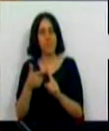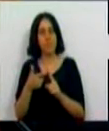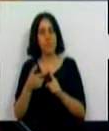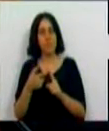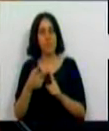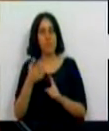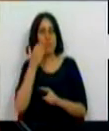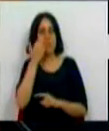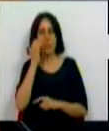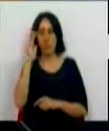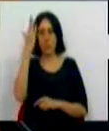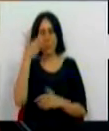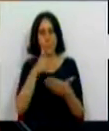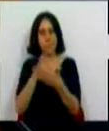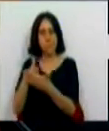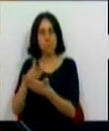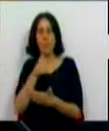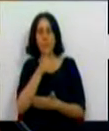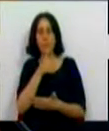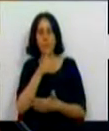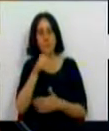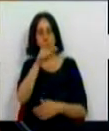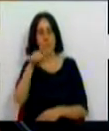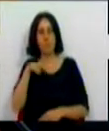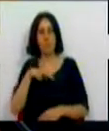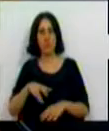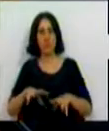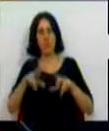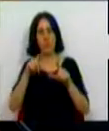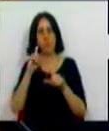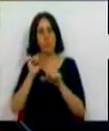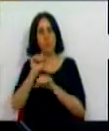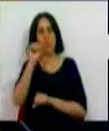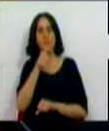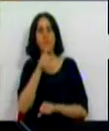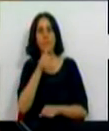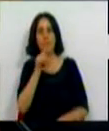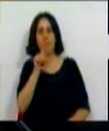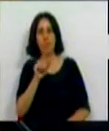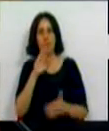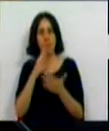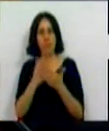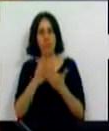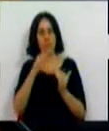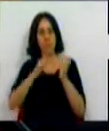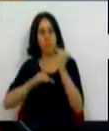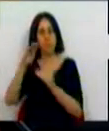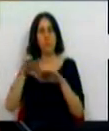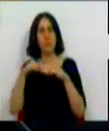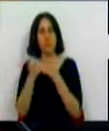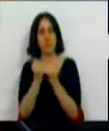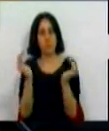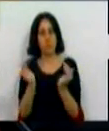sérios entraves ao progresso na qualificação dos portugueses e na redução das desigualdades